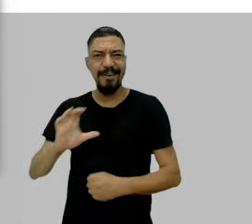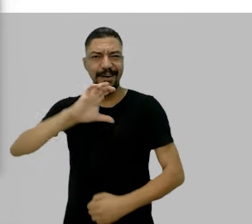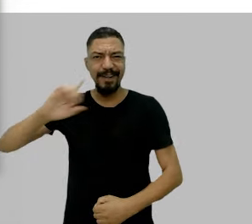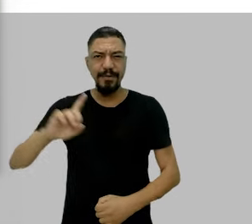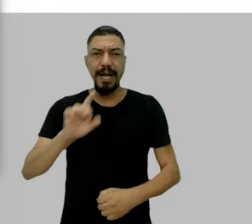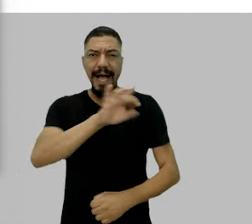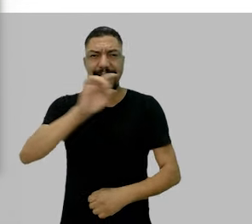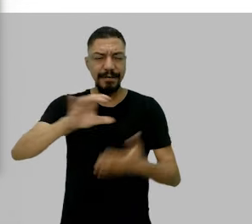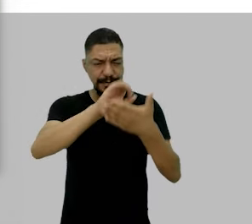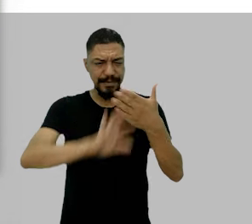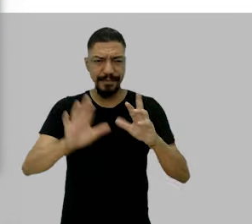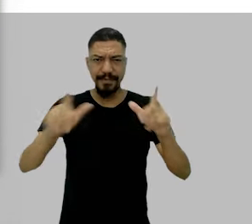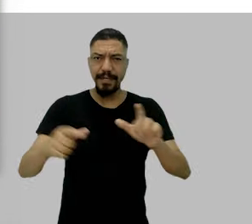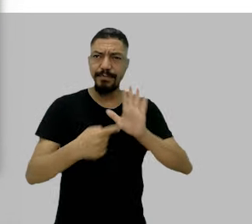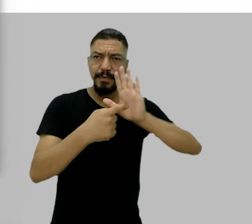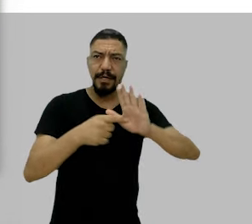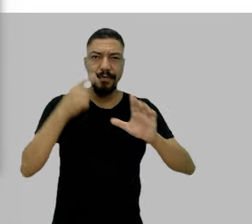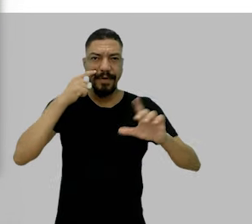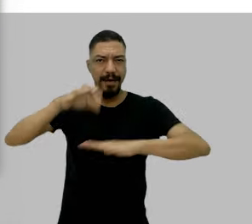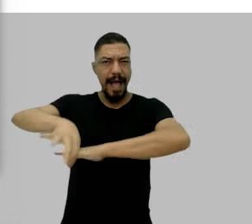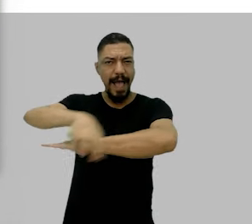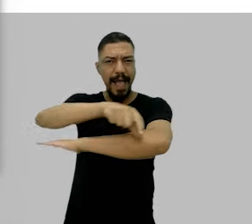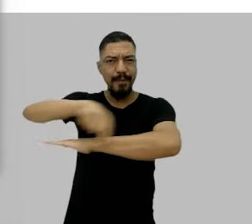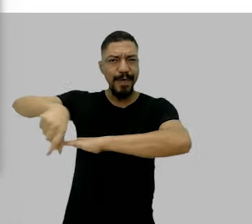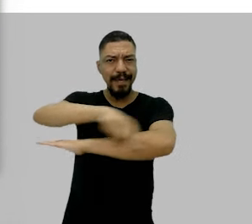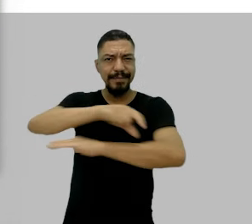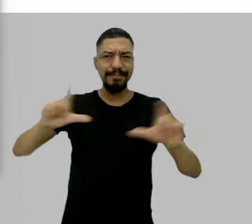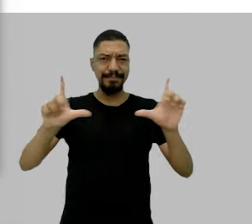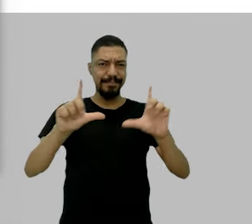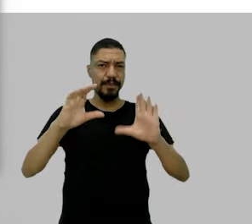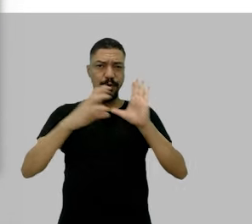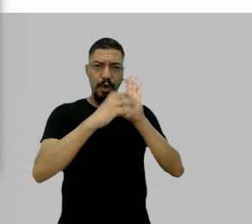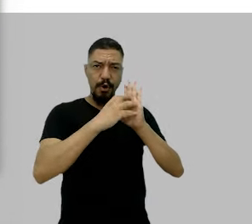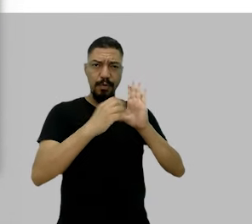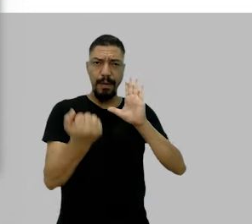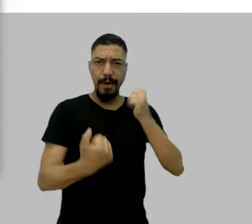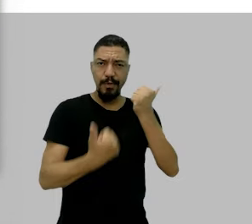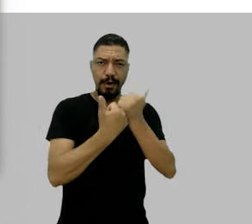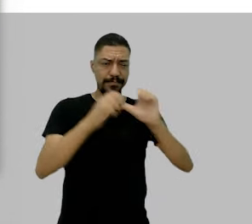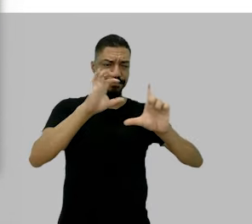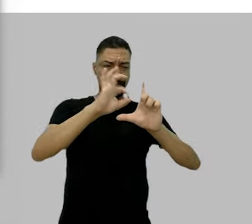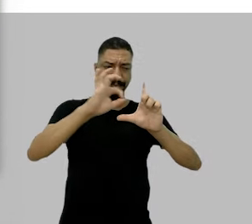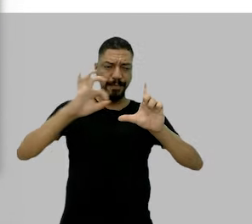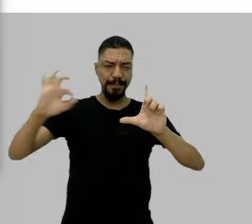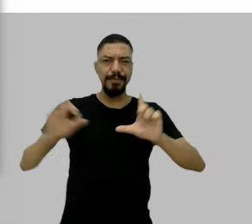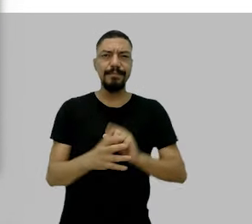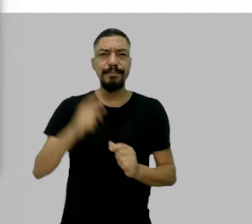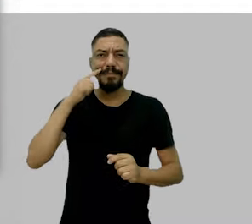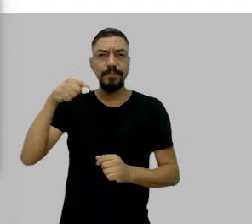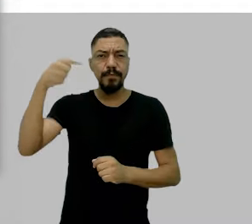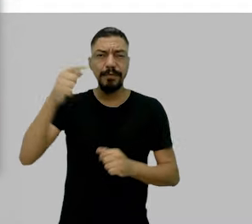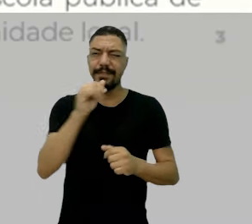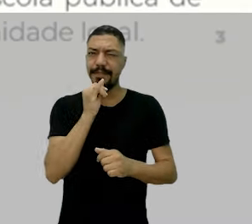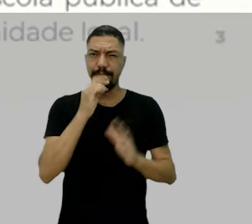ó, a reguinha dos apoiadores naquele momento. Vamos para o próximo exemplo de coisas de relatórios, por